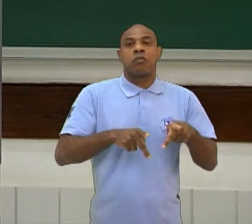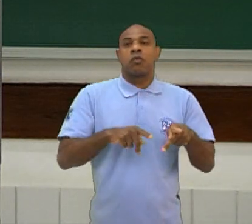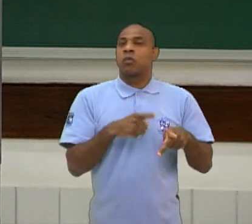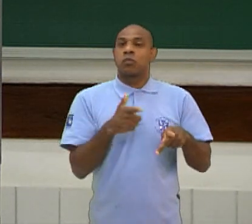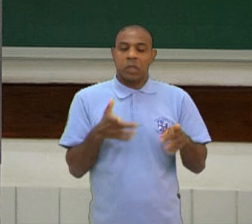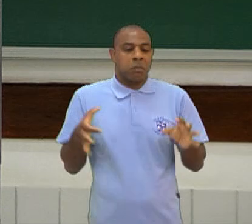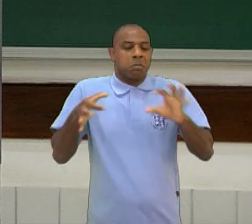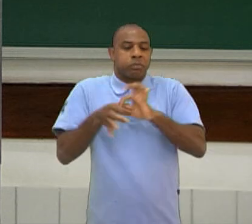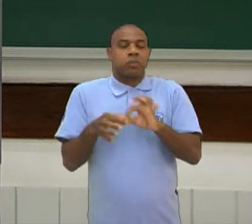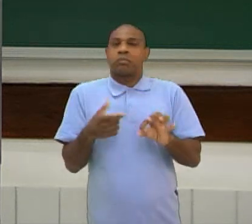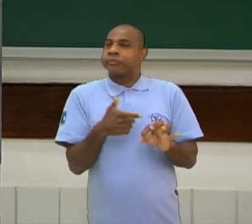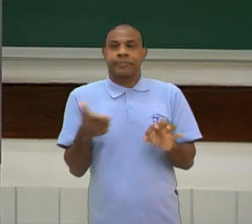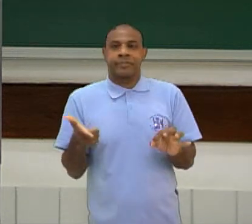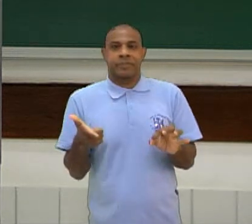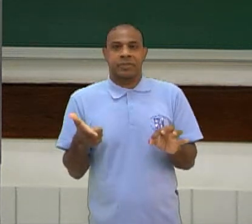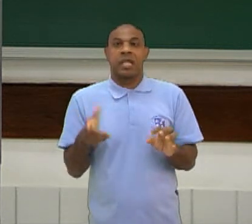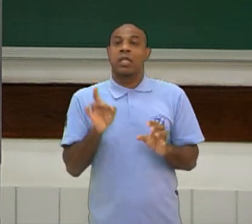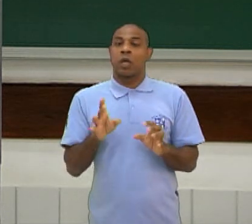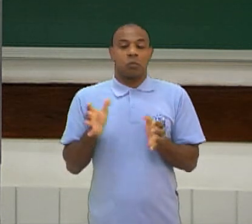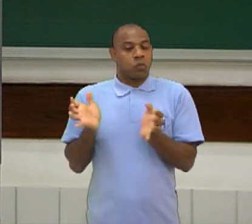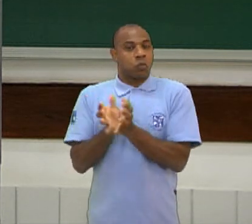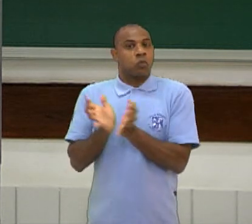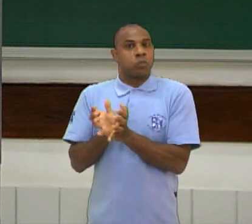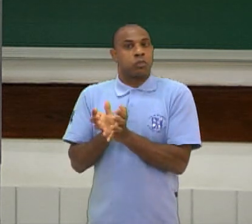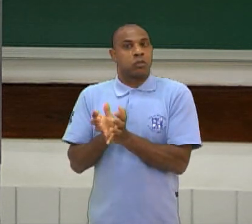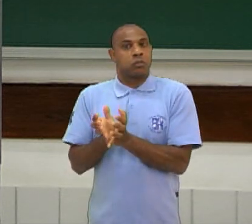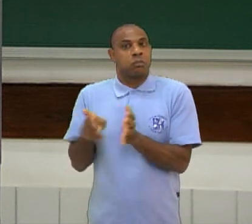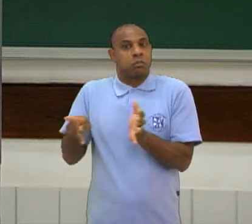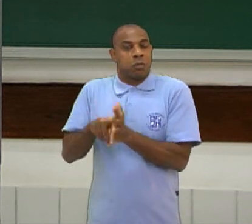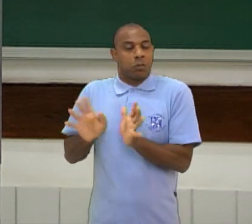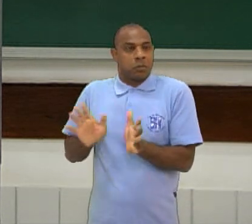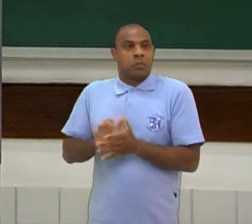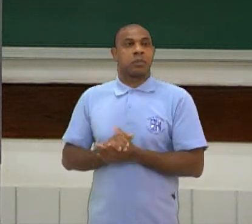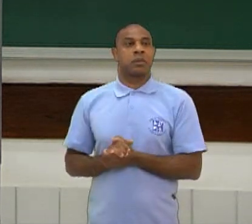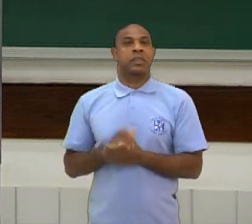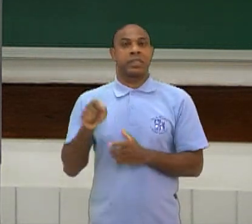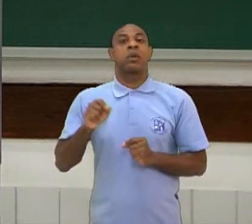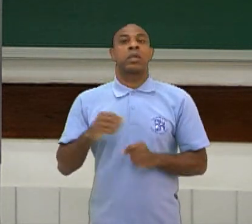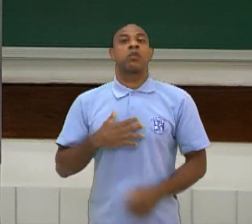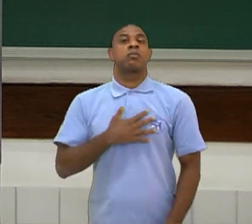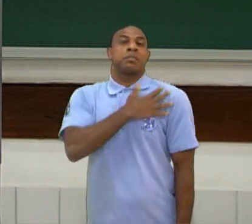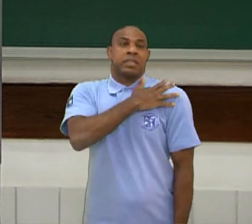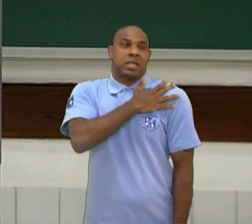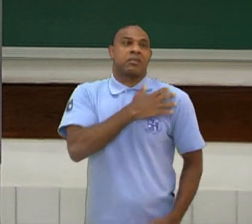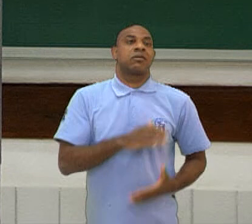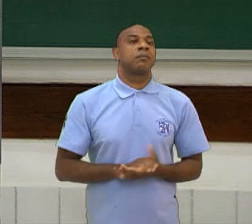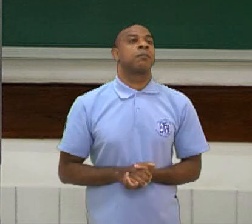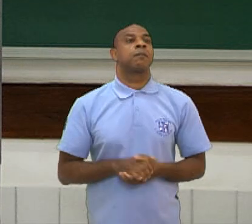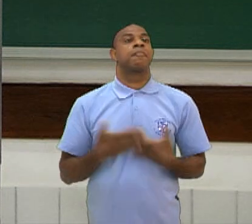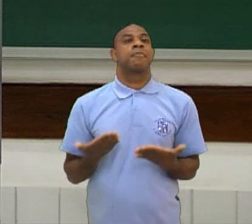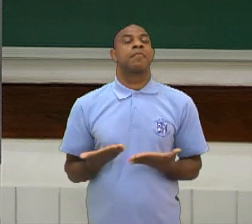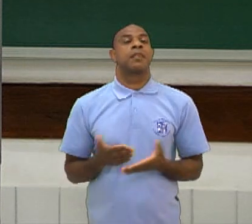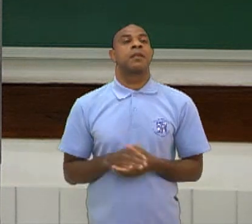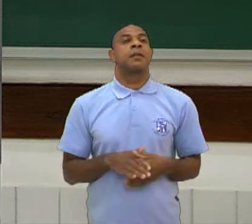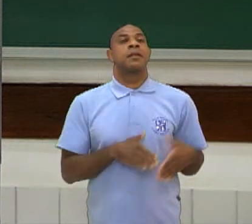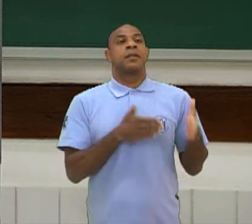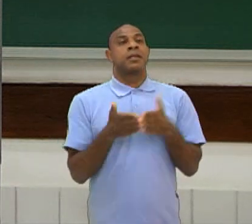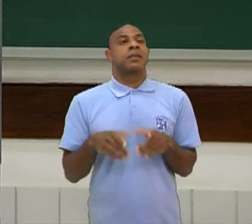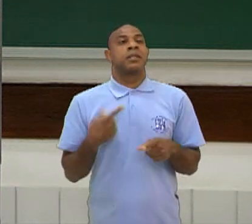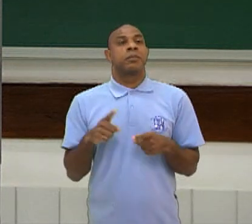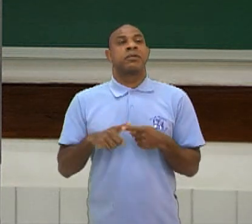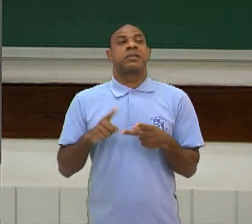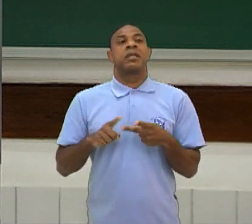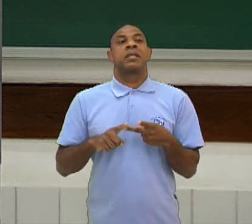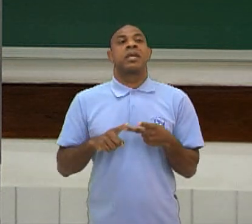com um projeto de uma classe específica que são os militares. Dos militares a gente passa para a República